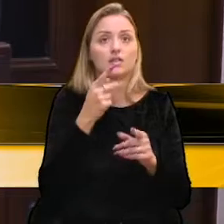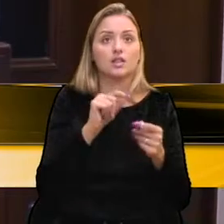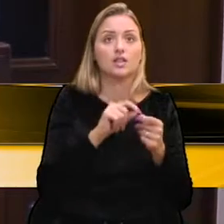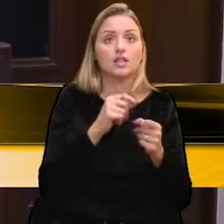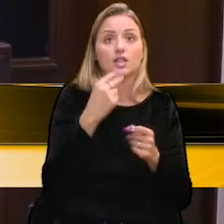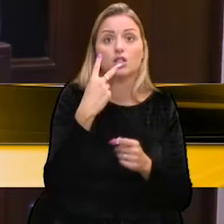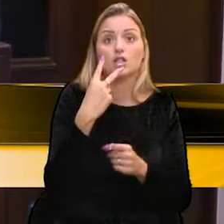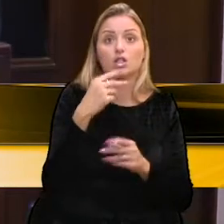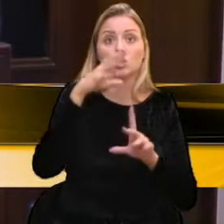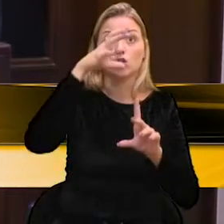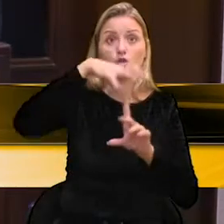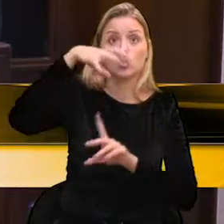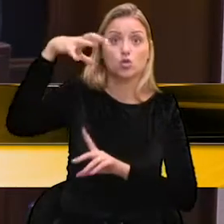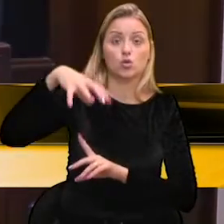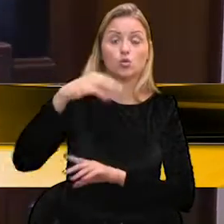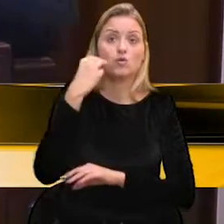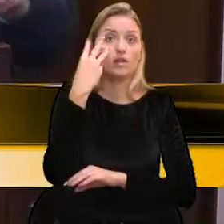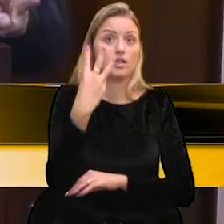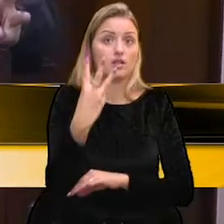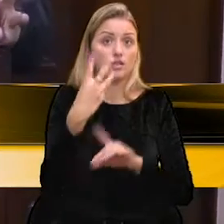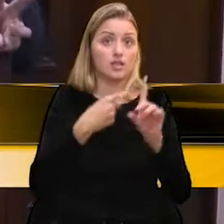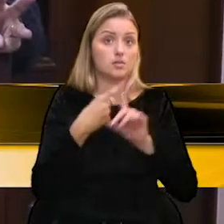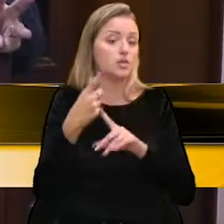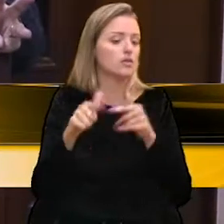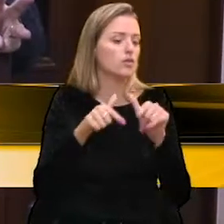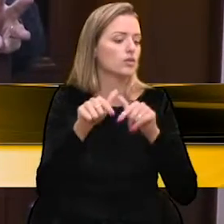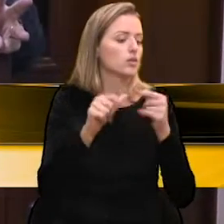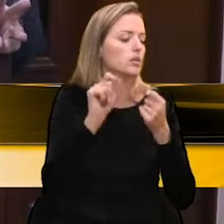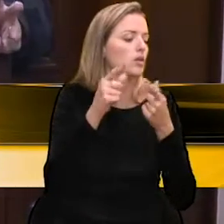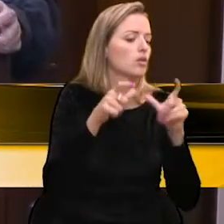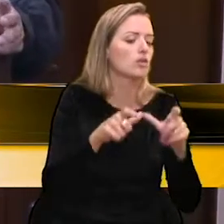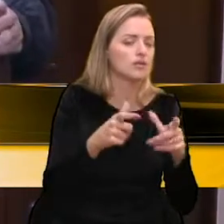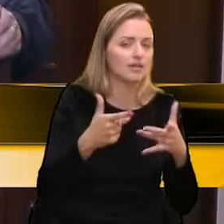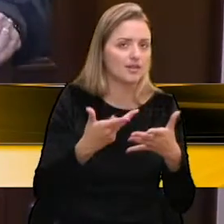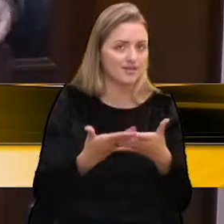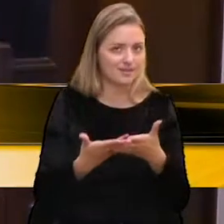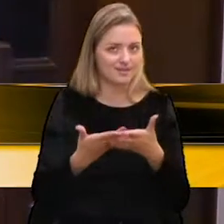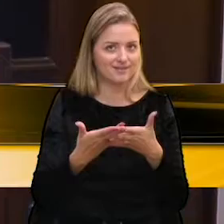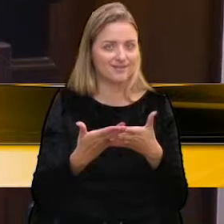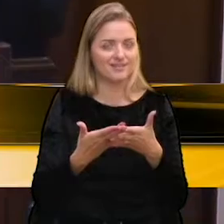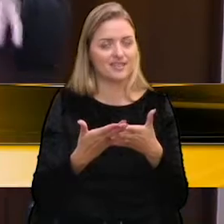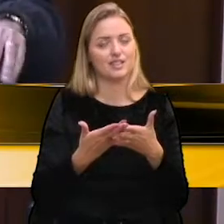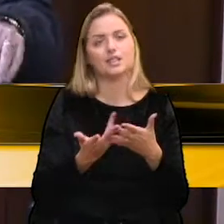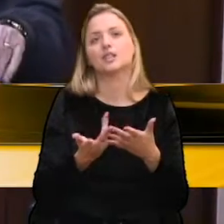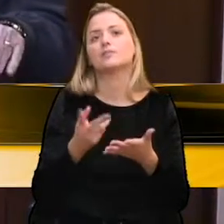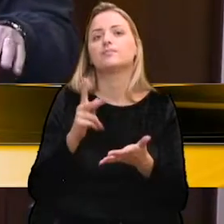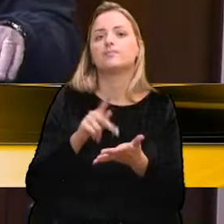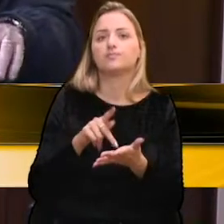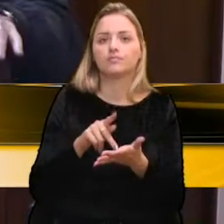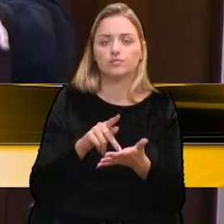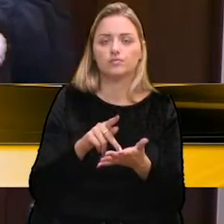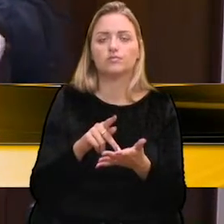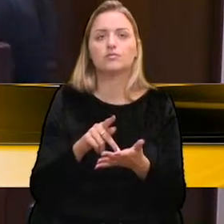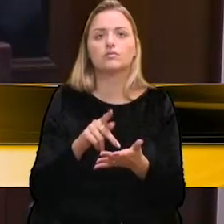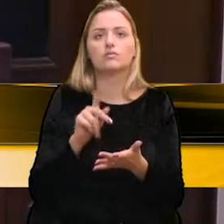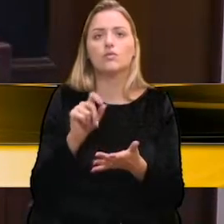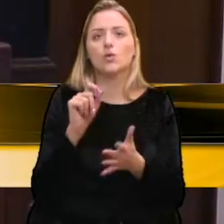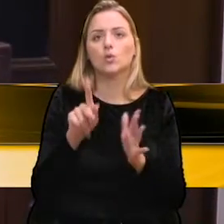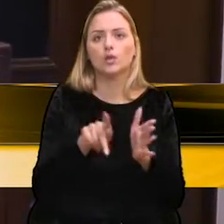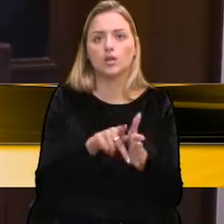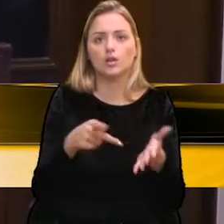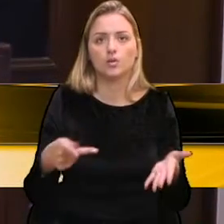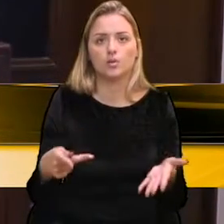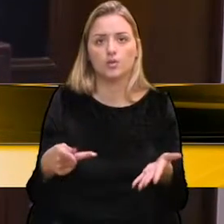datas, 3 meses. E eles vão trabalhar aonde? Então, na verdade, e o muito bem colocado no jornal